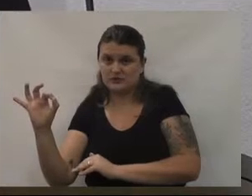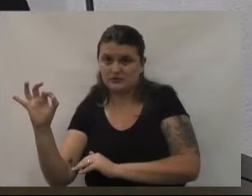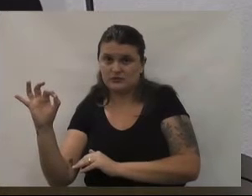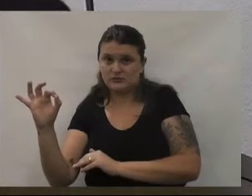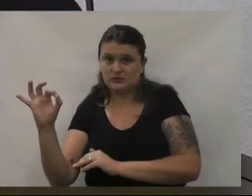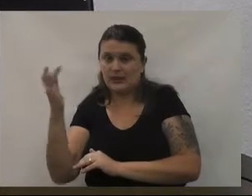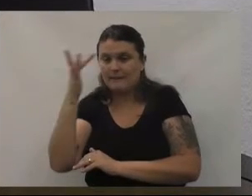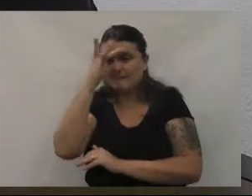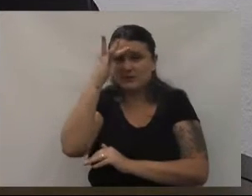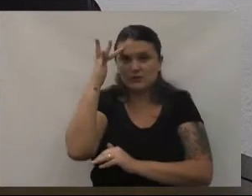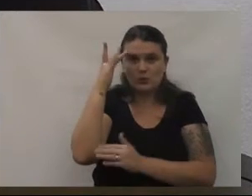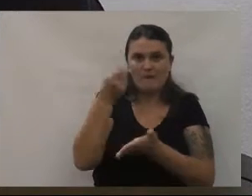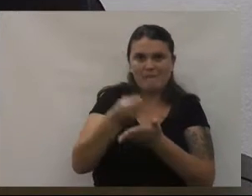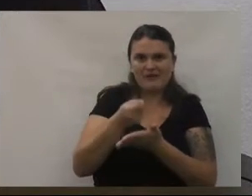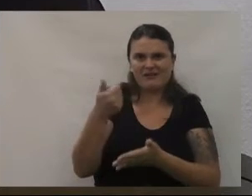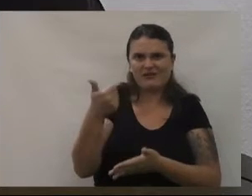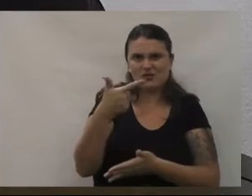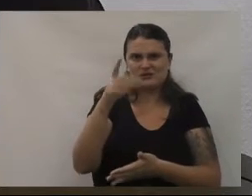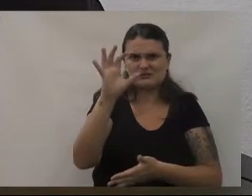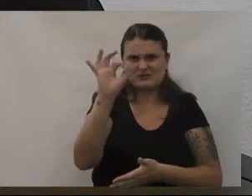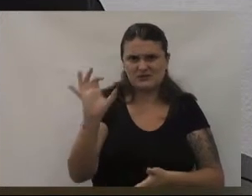doméstico e ele paga 12%.